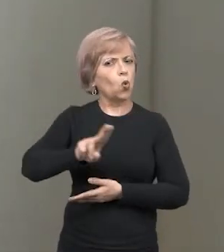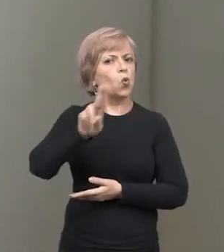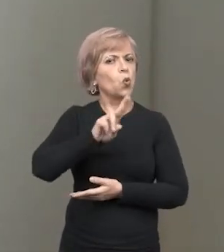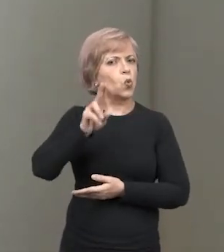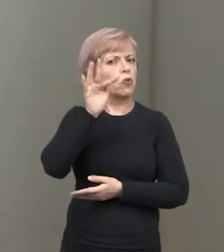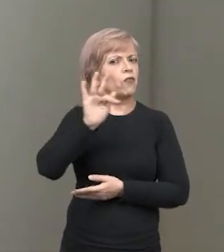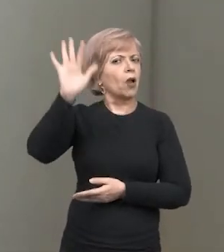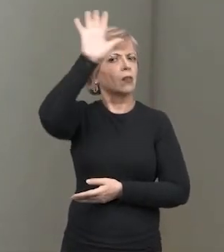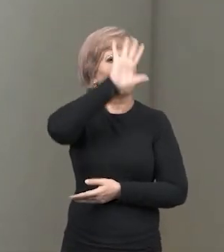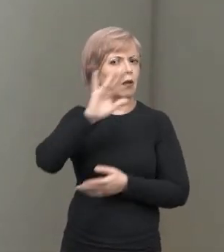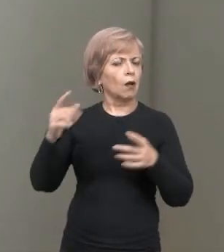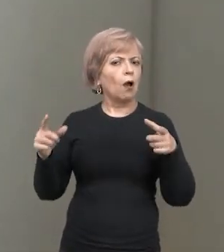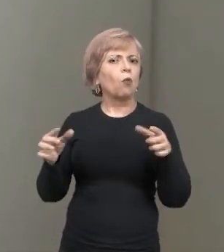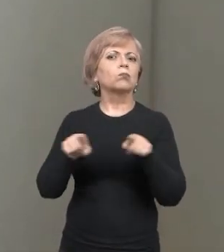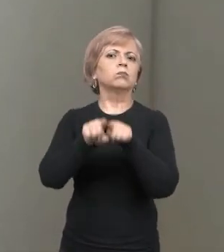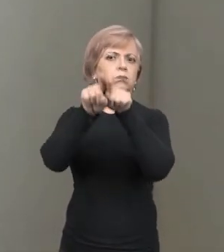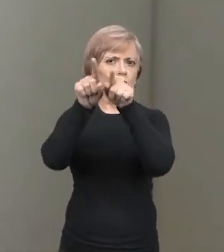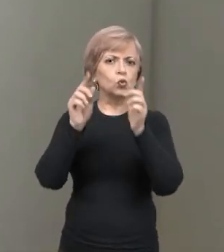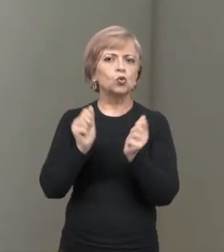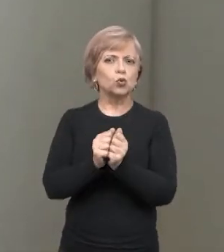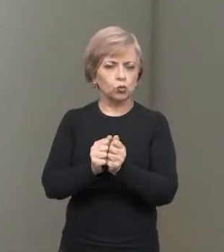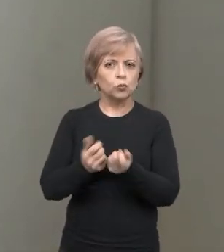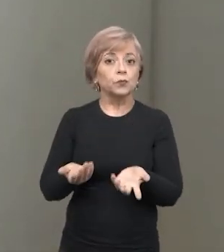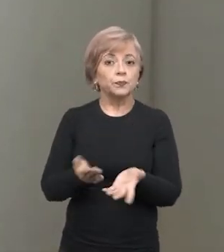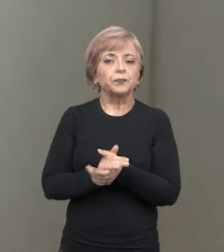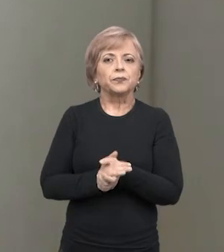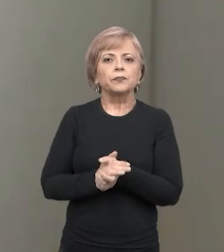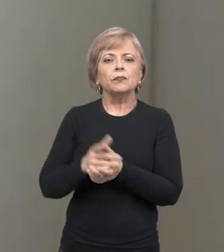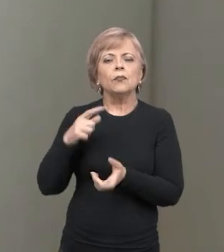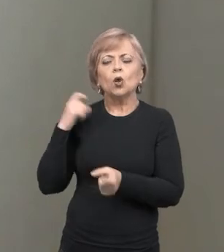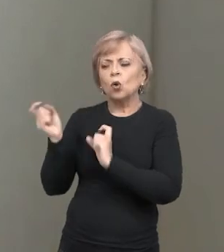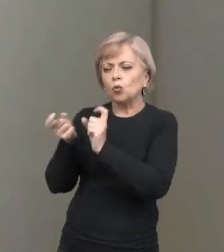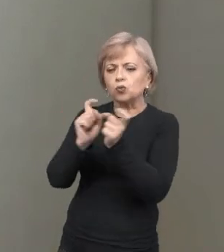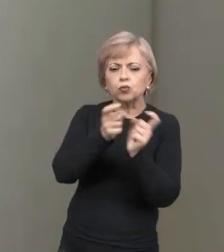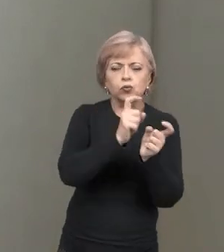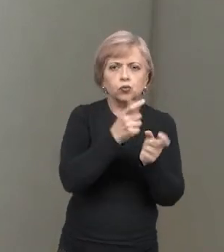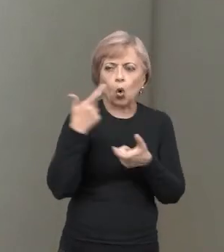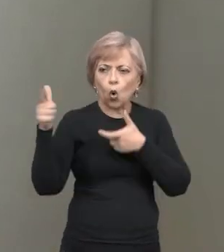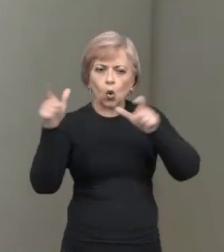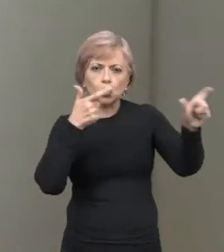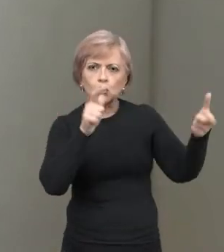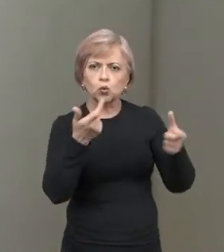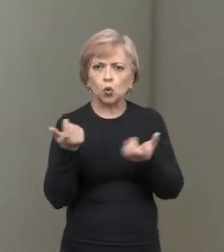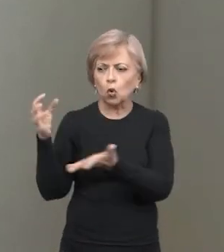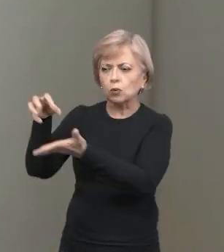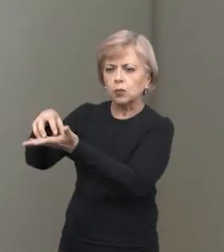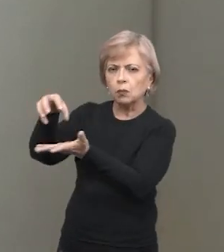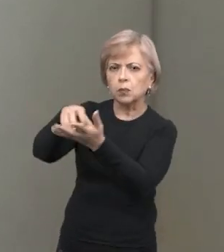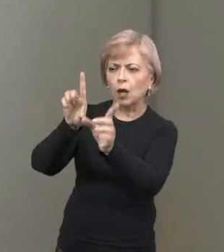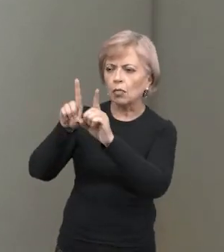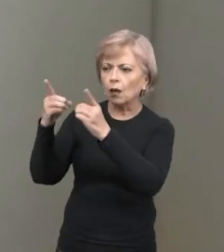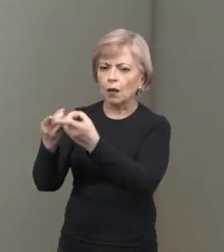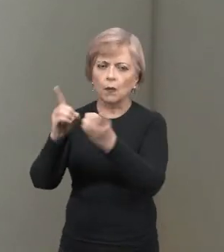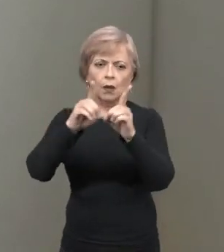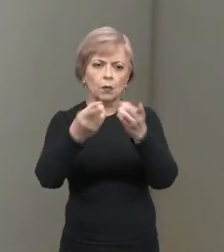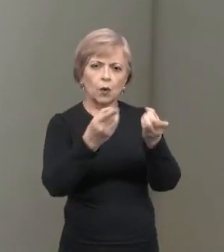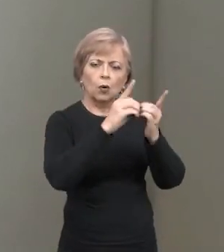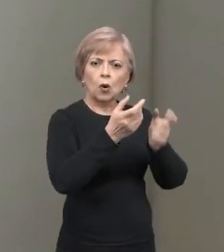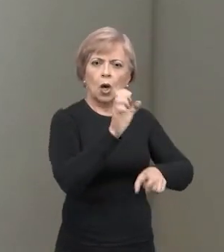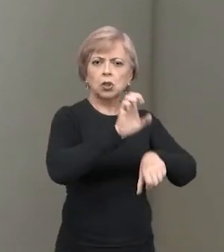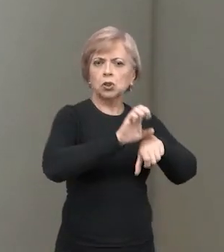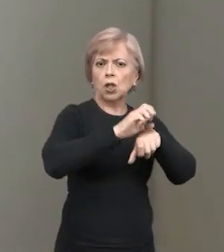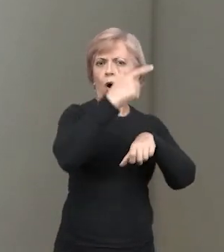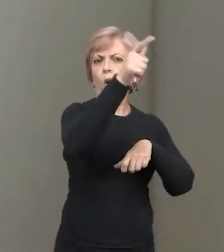a possibilidade de dialogarmos e de conversarmos com outros entes e órgãos investigativos de outros